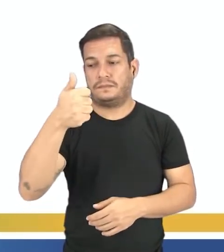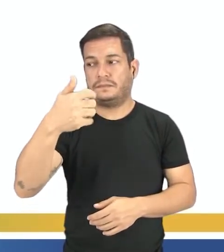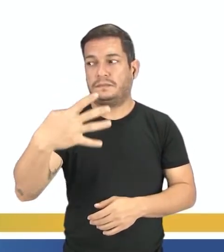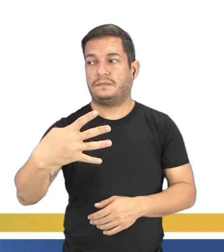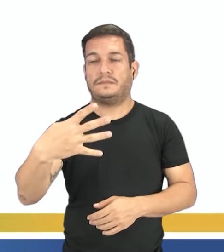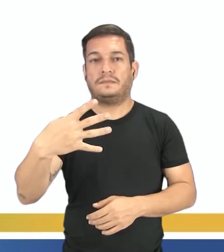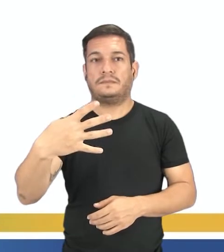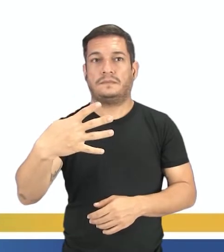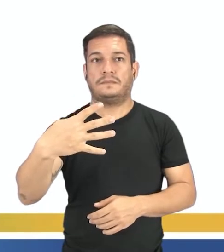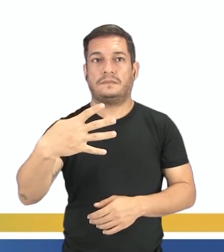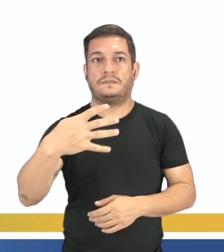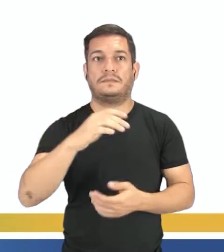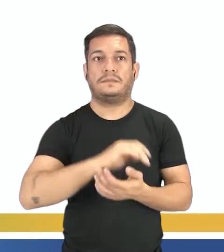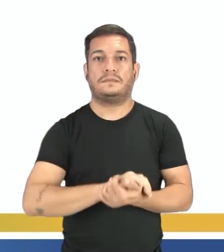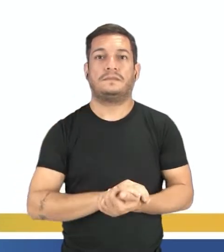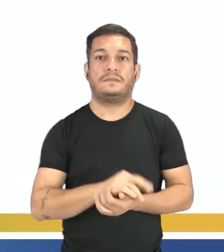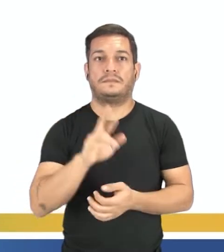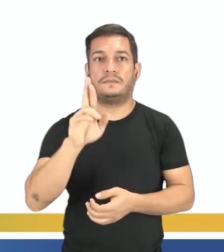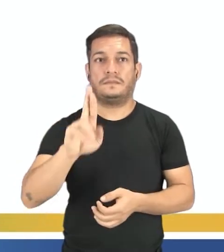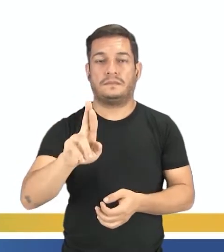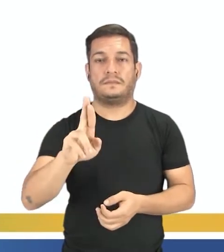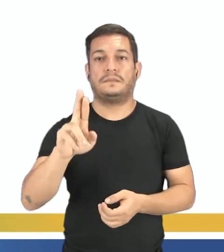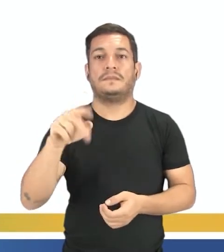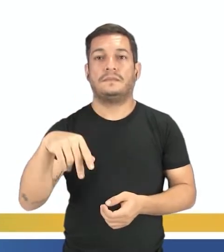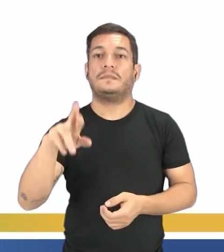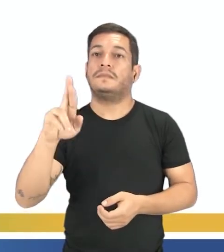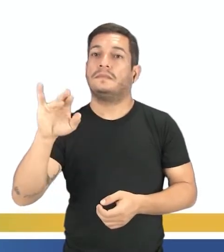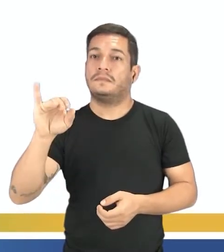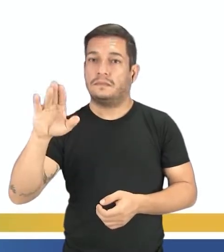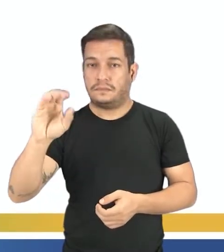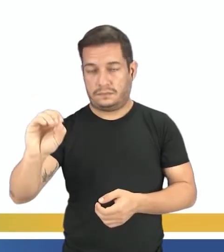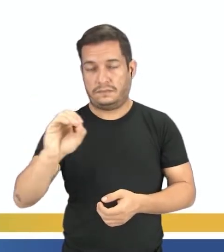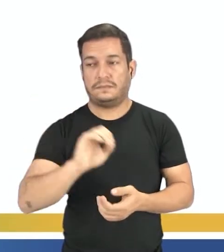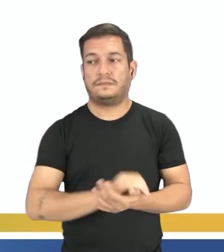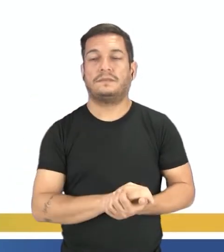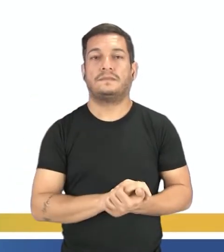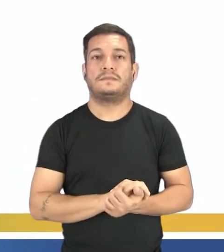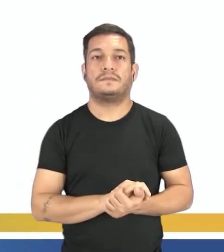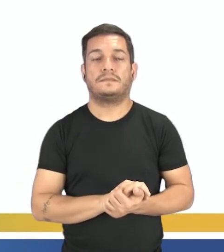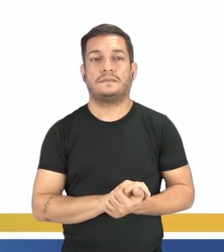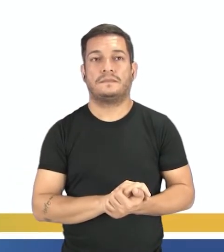igual a 3,14. E o nosso R representa o raio.